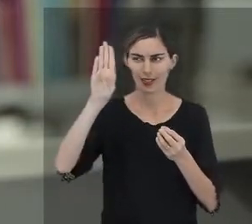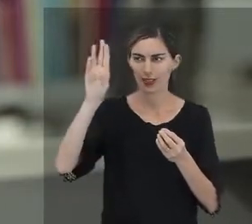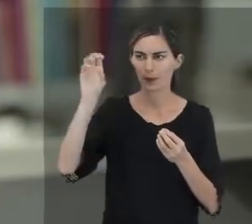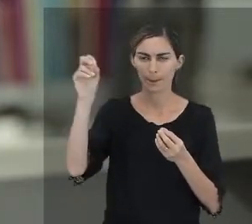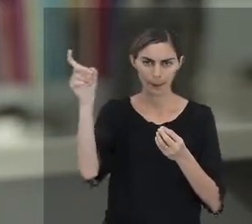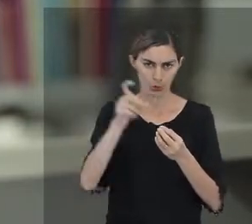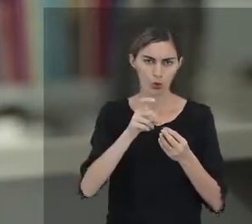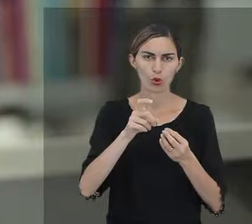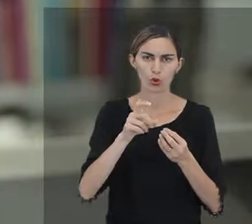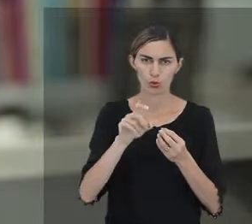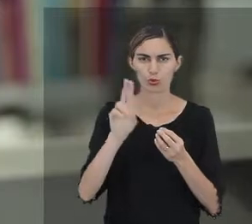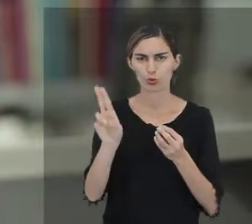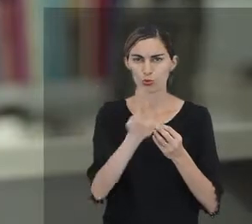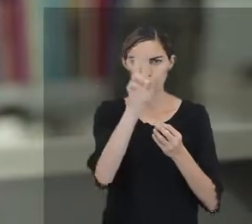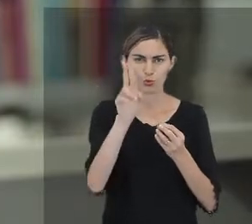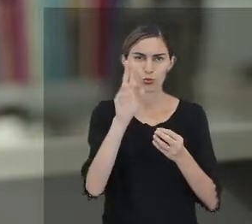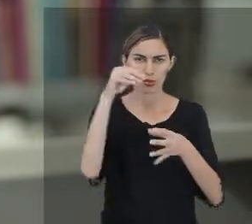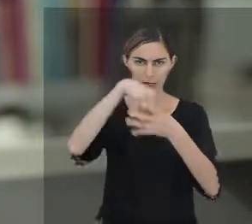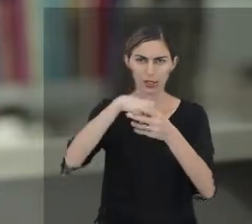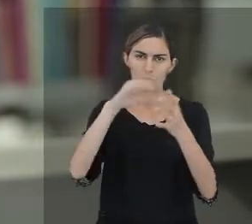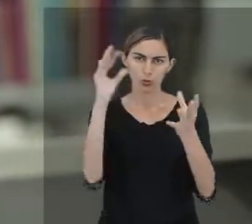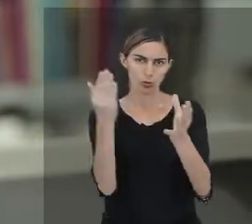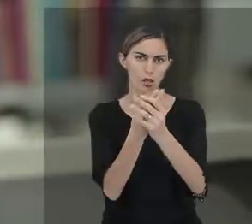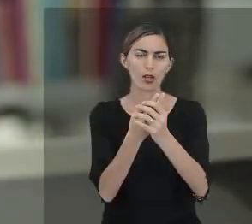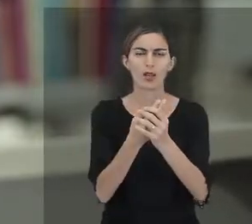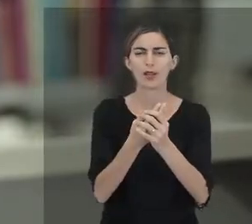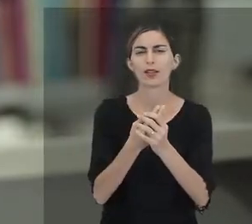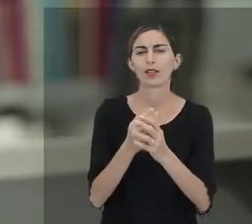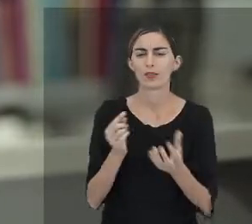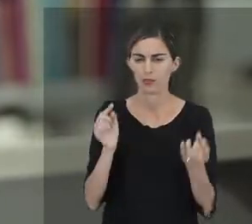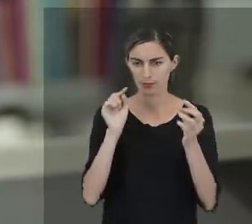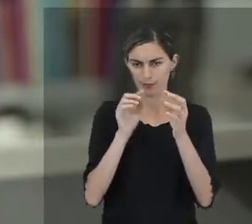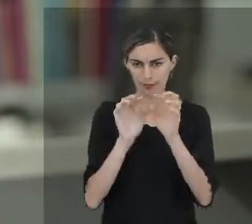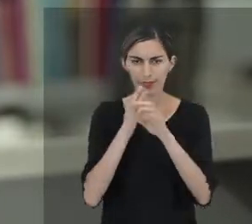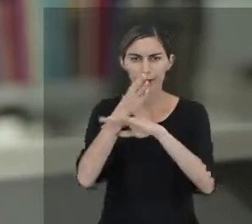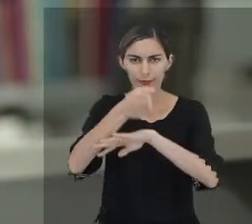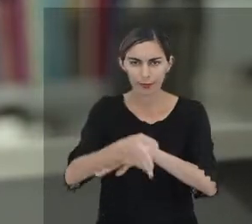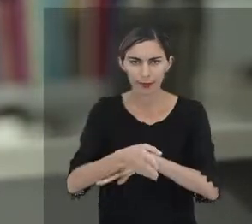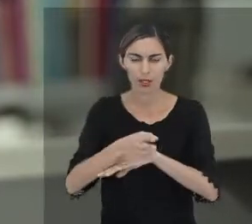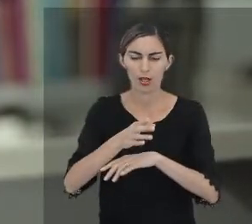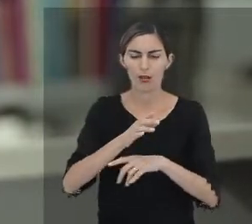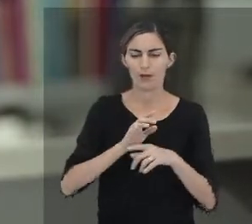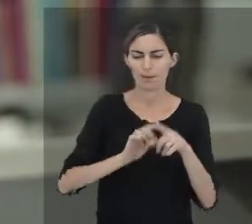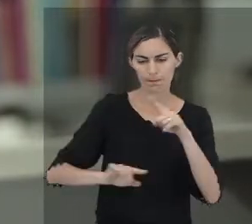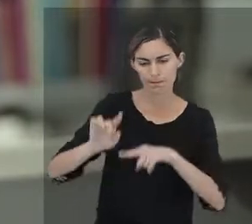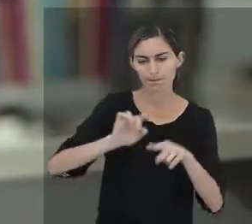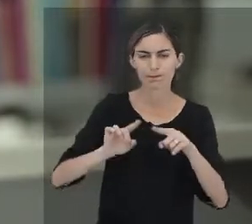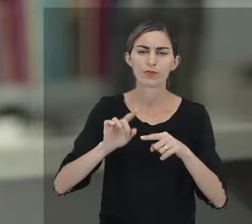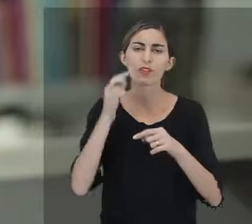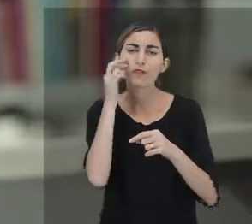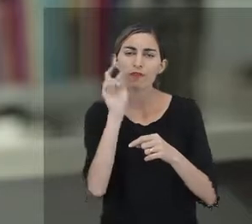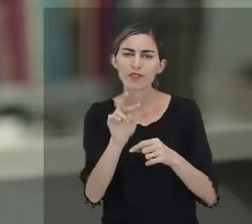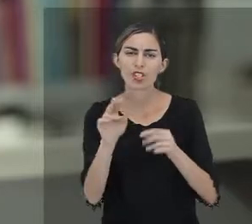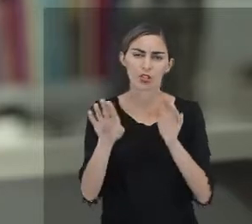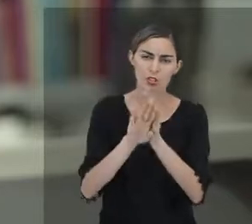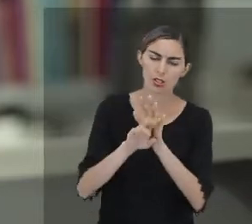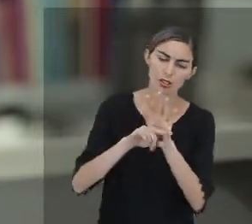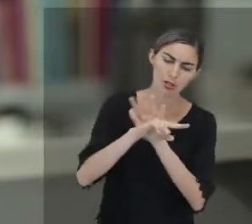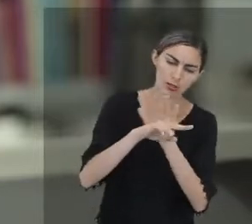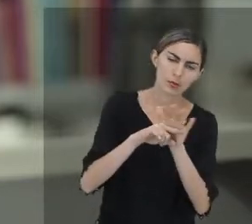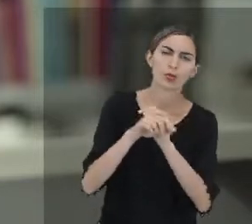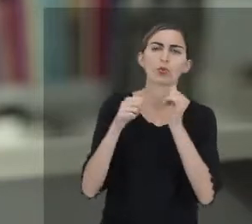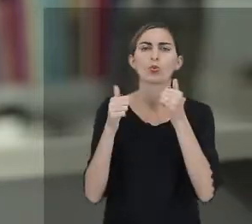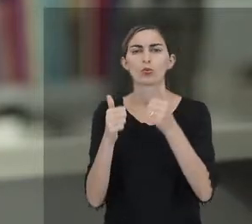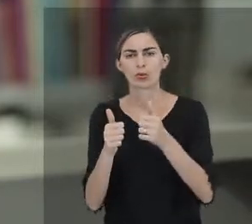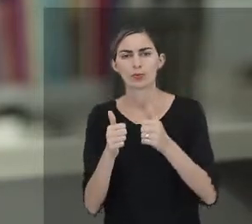seu arquivo de XML, de layout, e para acessar ele na sua Activity, certo? Para você controlar algum evento ou ver se ele está checado ou